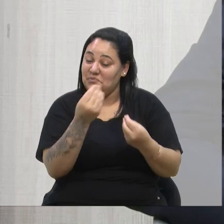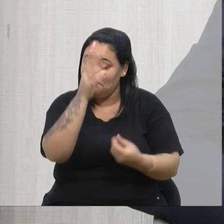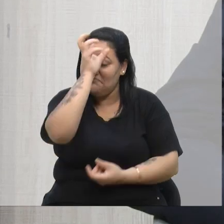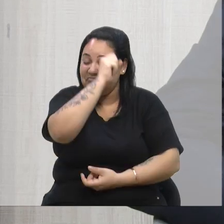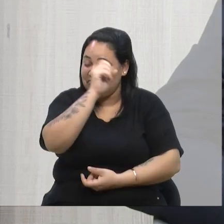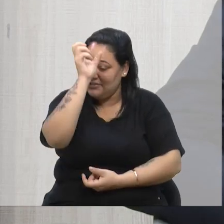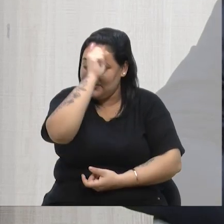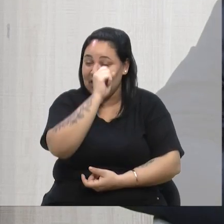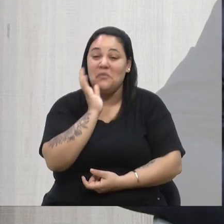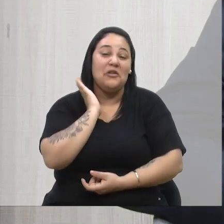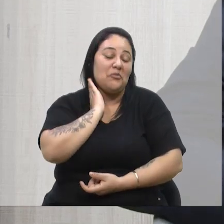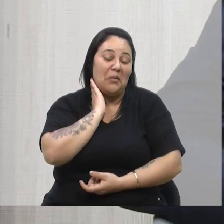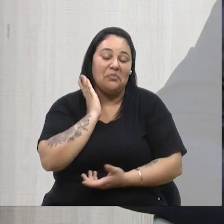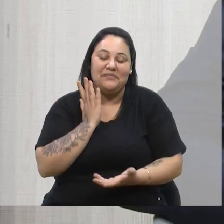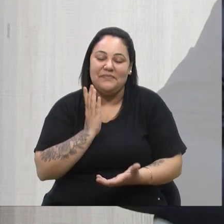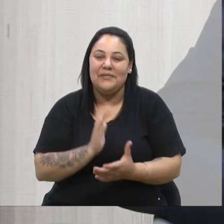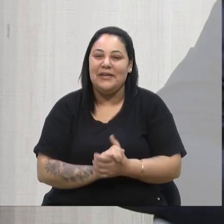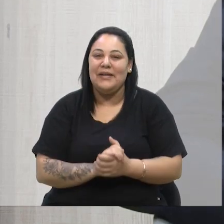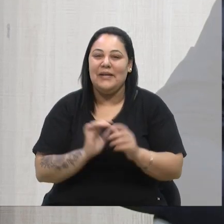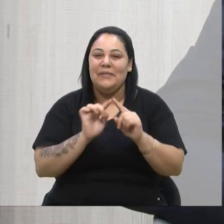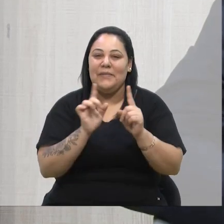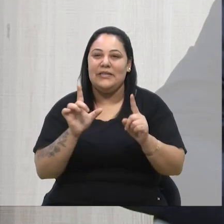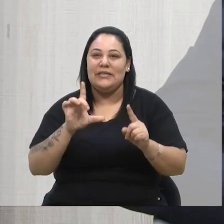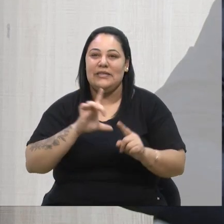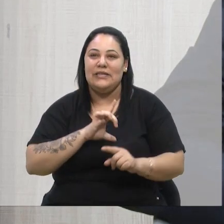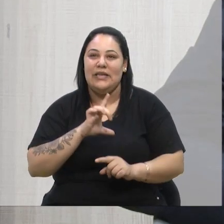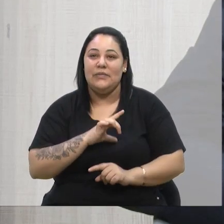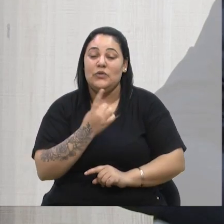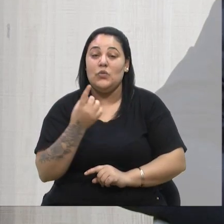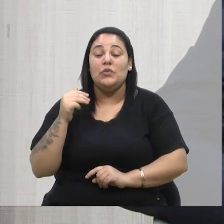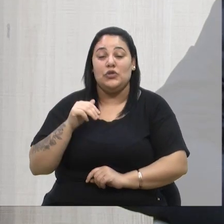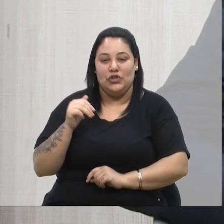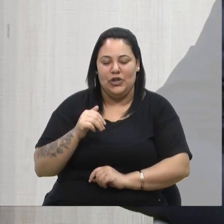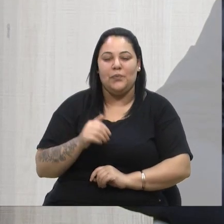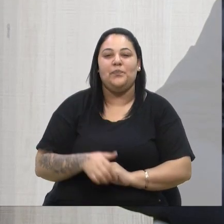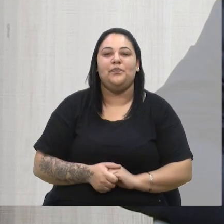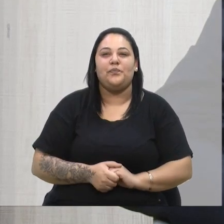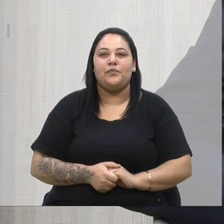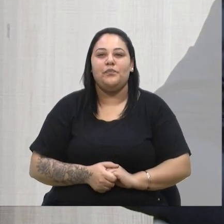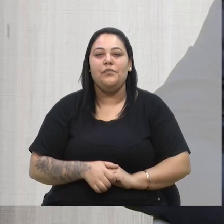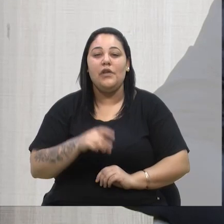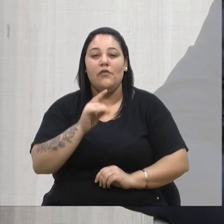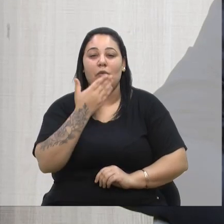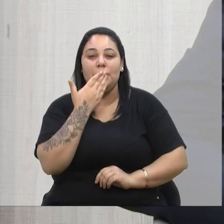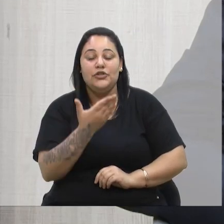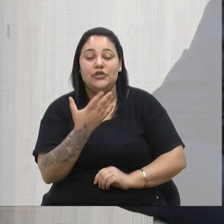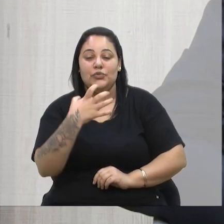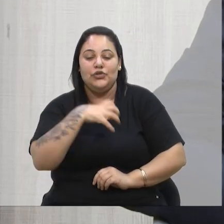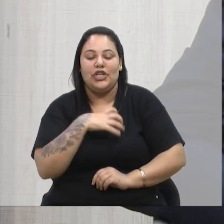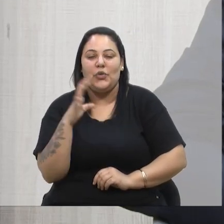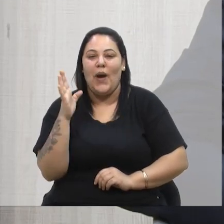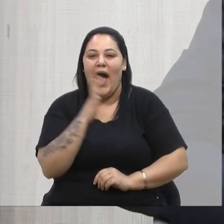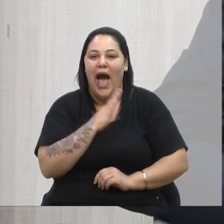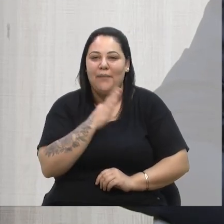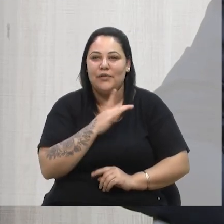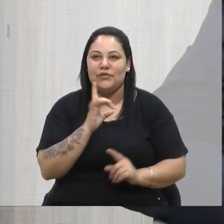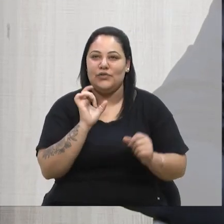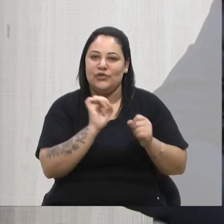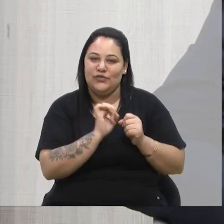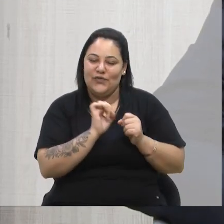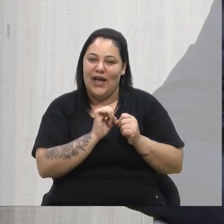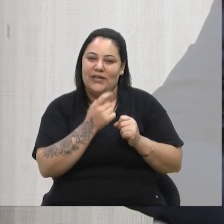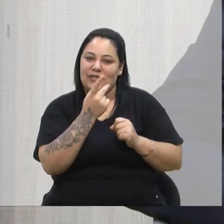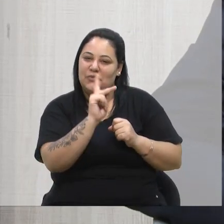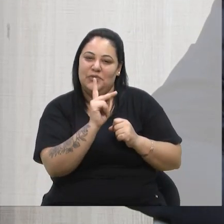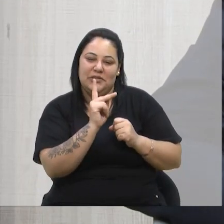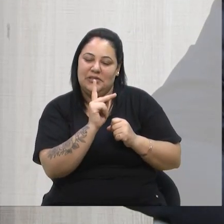um aprendizado até esse nosso bate-papo. Nós ainda temos pouco mais de 1 minuto. Eu vou pedir que de forma breve tu